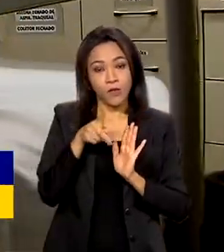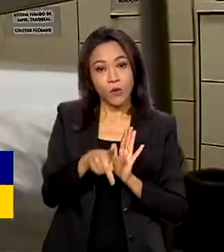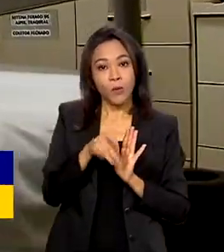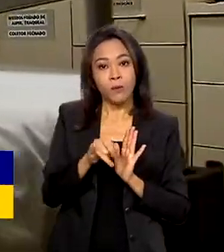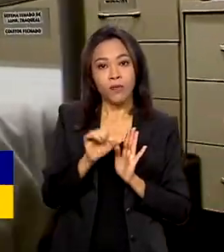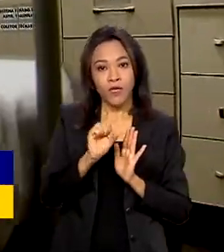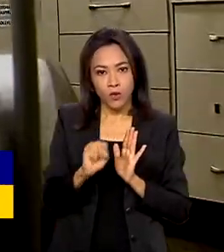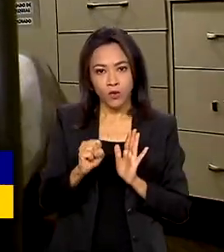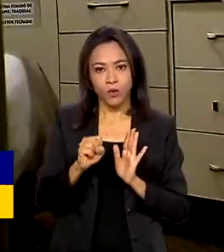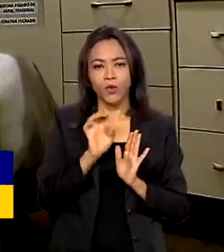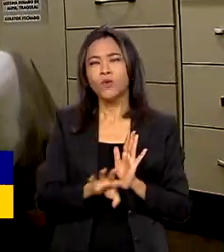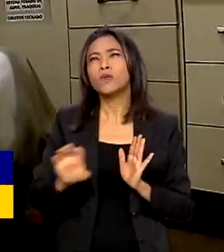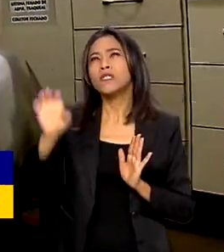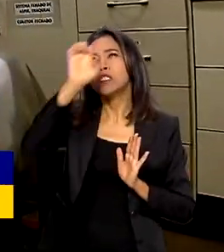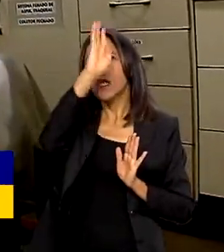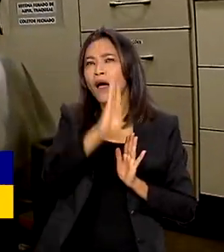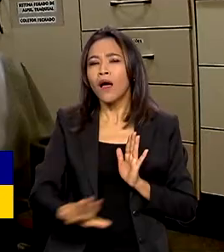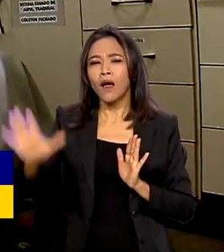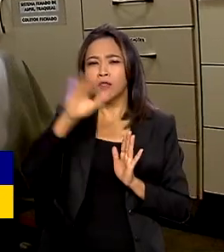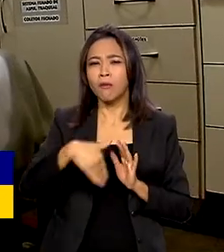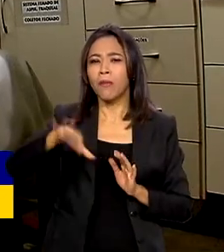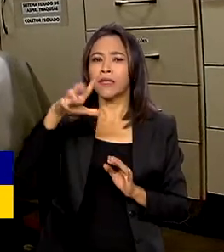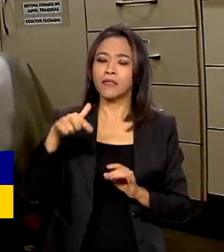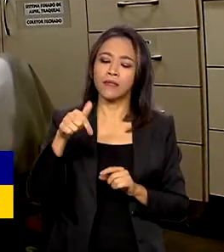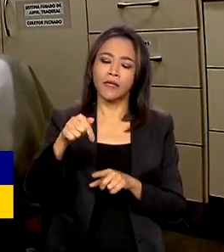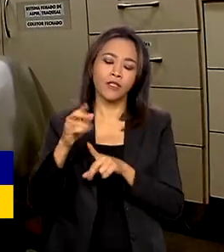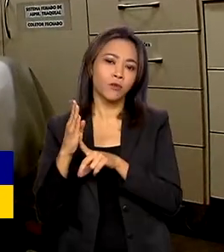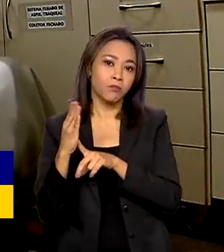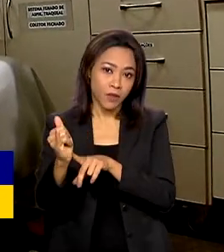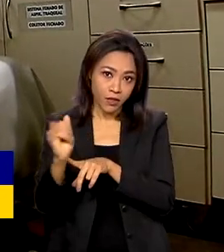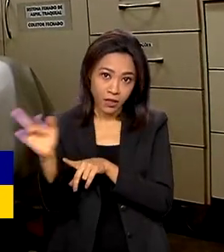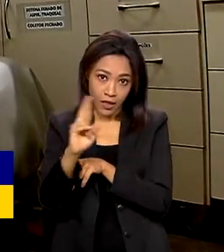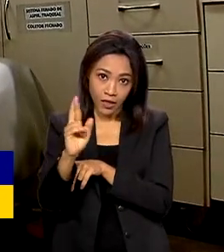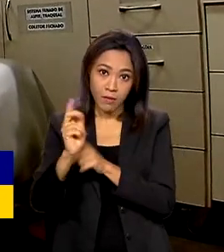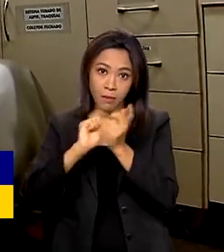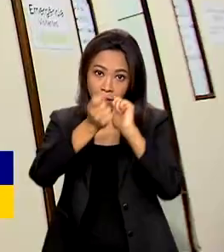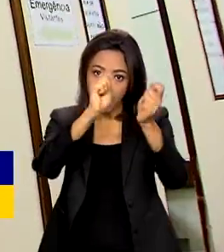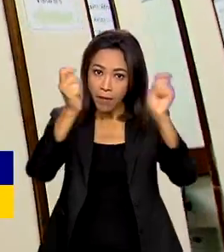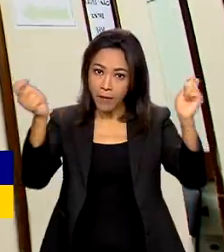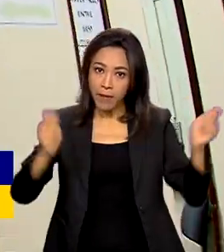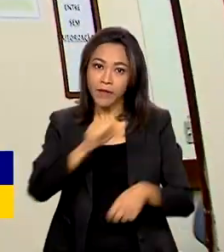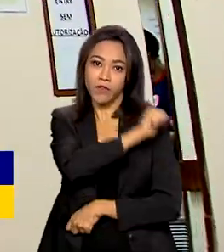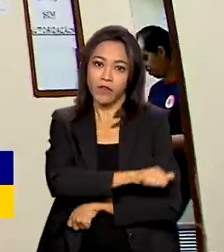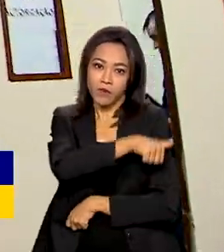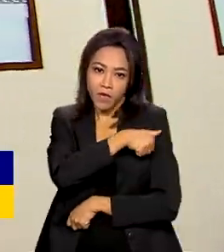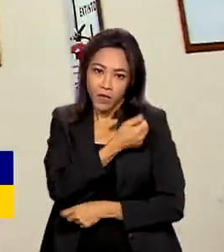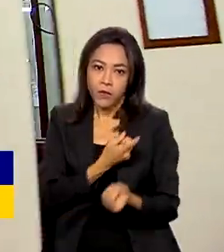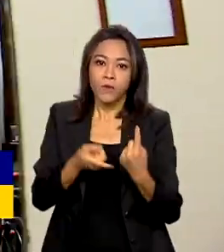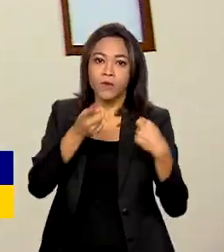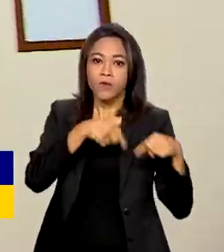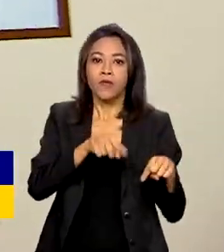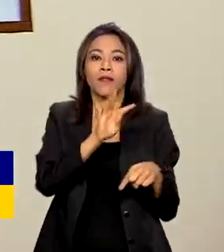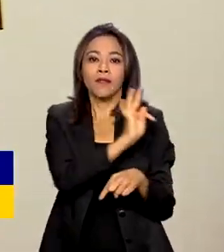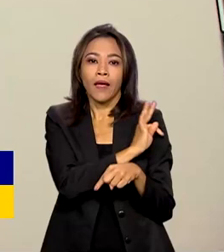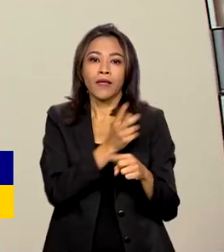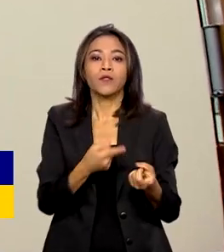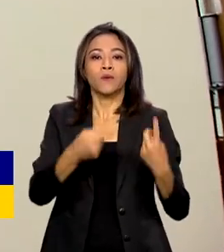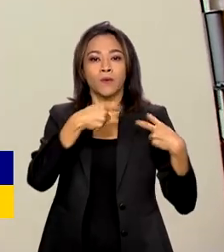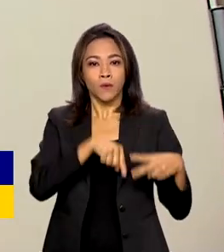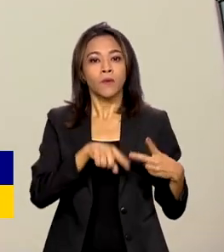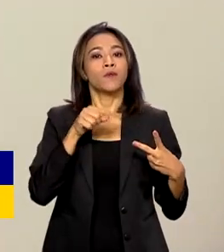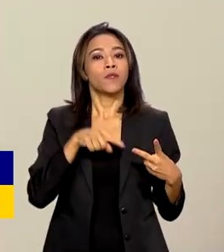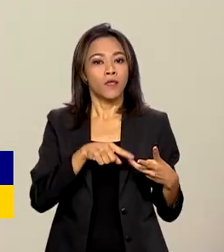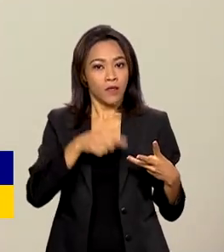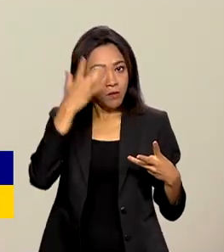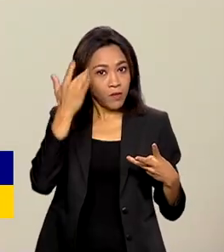entre estados e municípios mais de 7 bilhões de reais para o pagamento de enfermeiros, técnicos de enfermagem e parteiras. Os